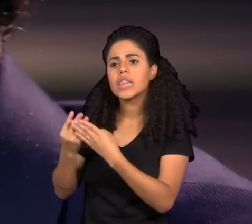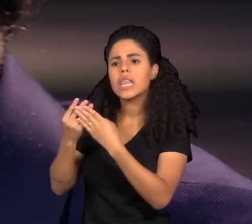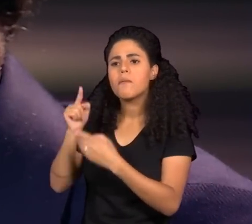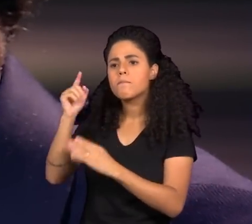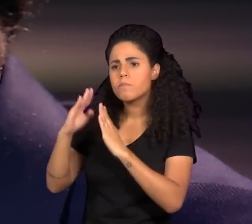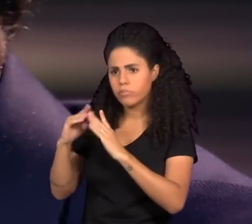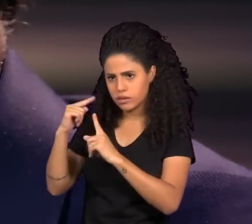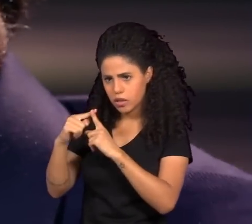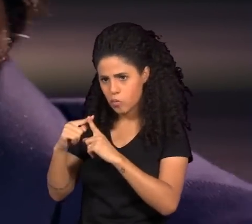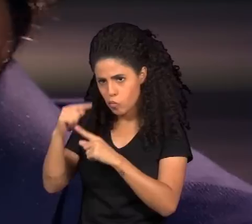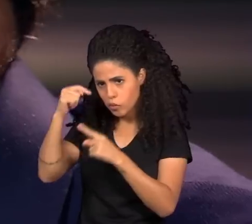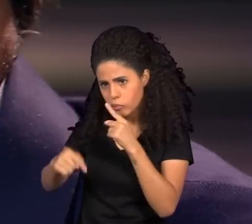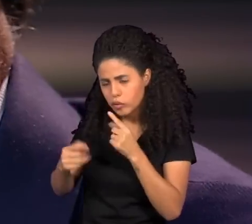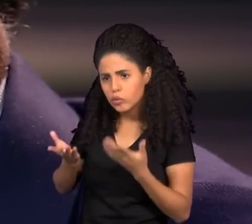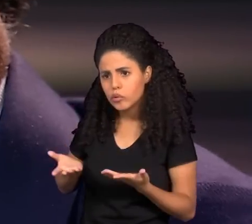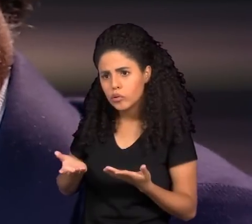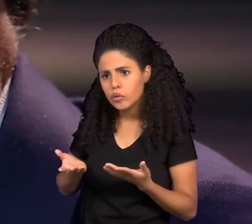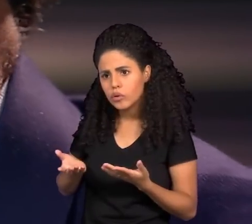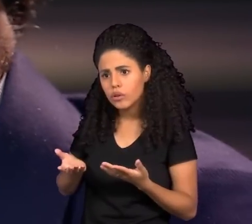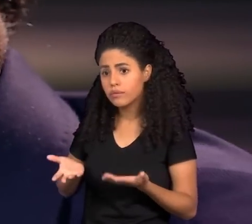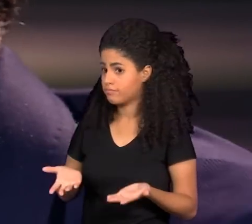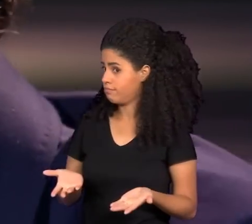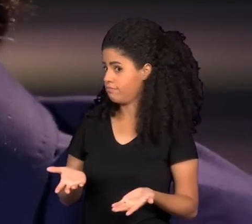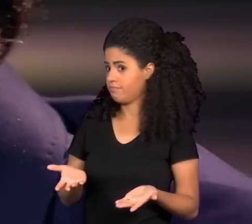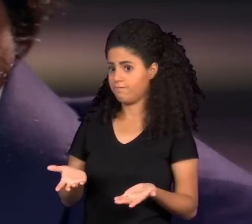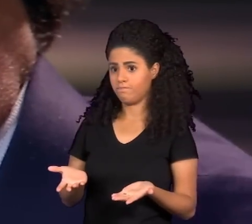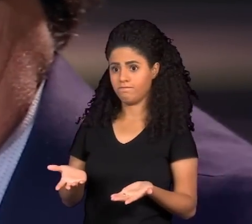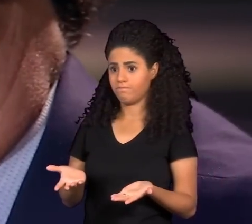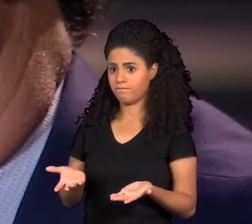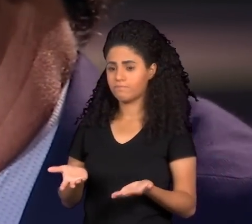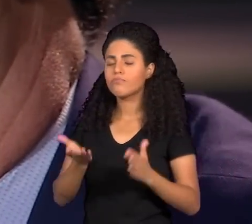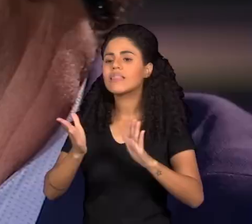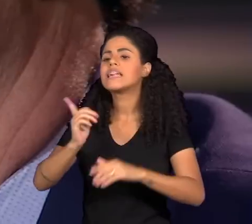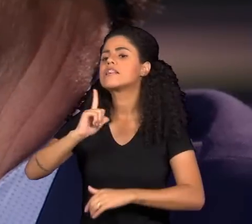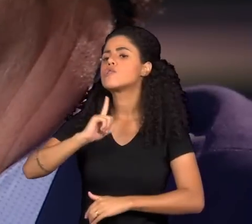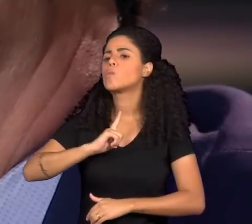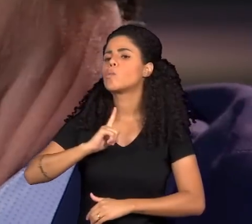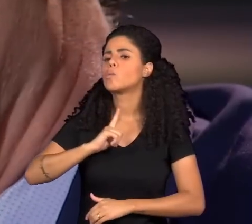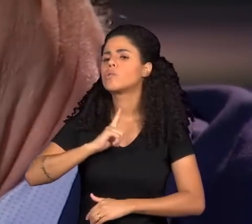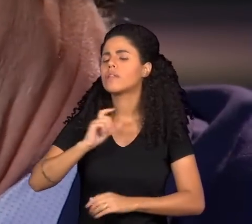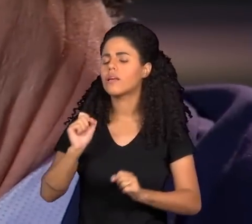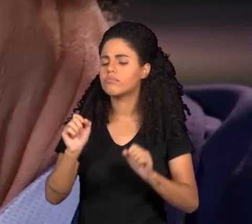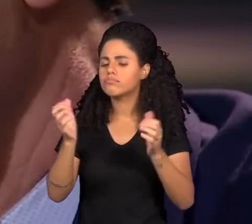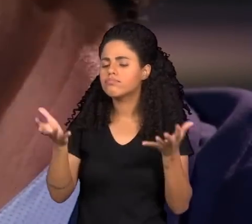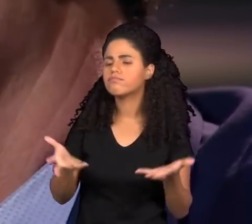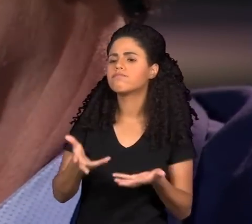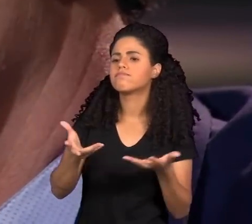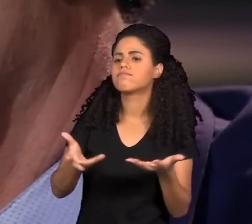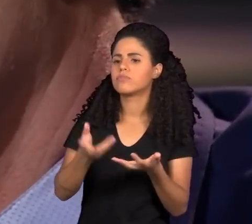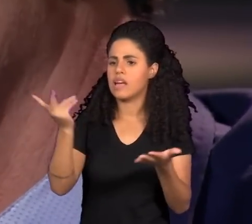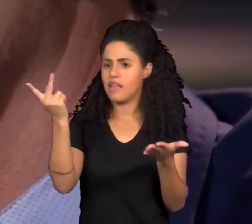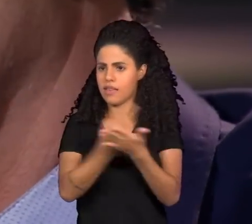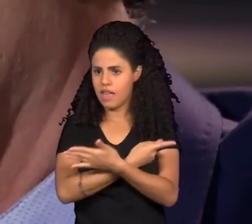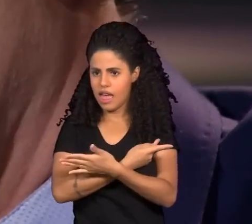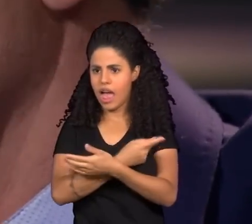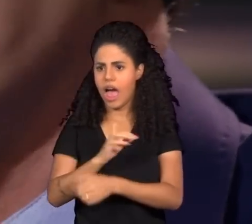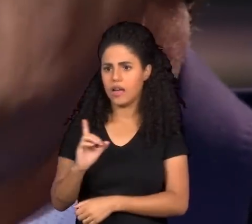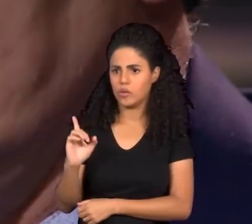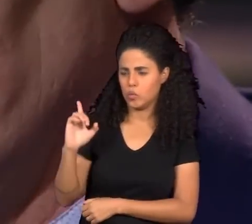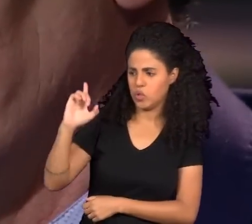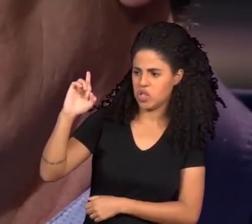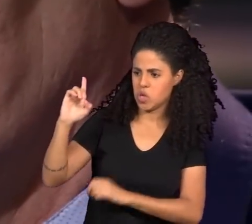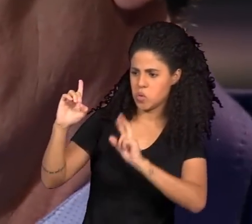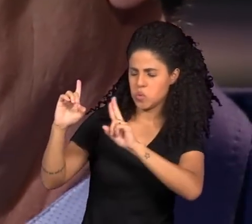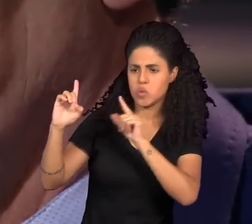da igreja. Ele se dedicou àquilo. Então, quando há essa afirmação, é errado usar Deus para...